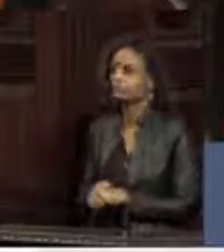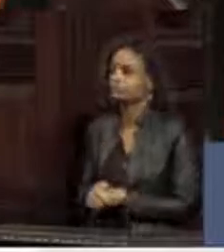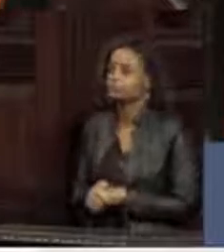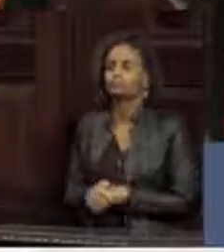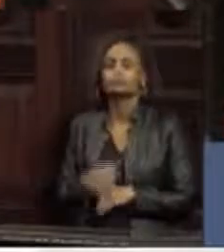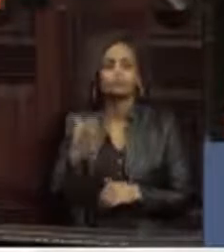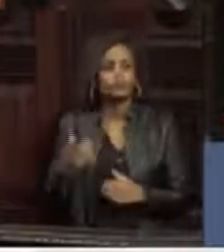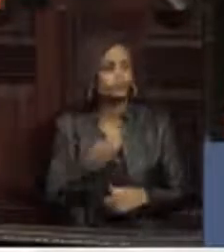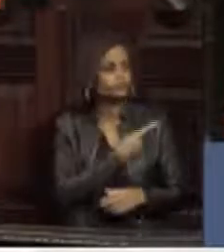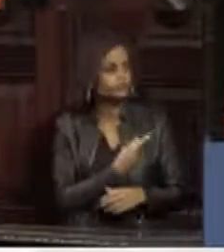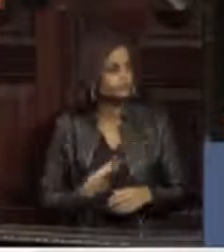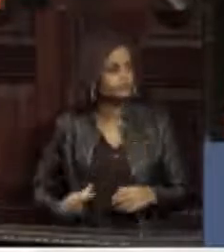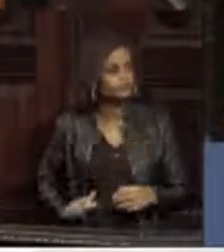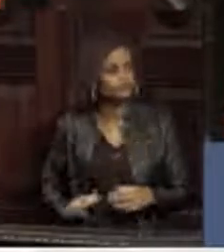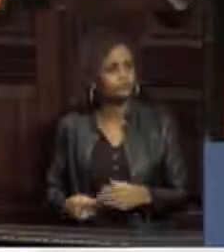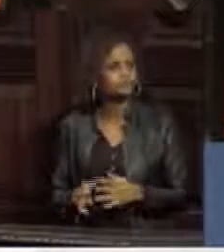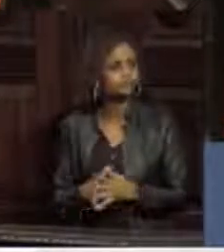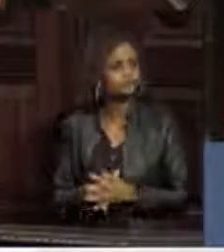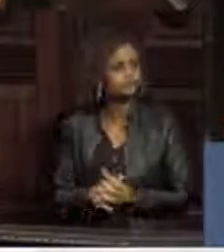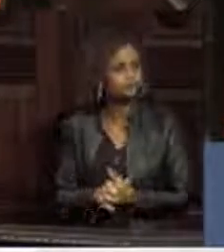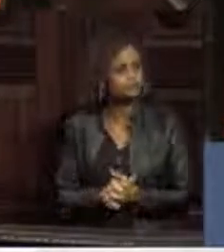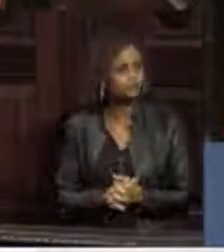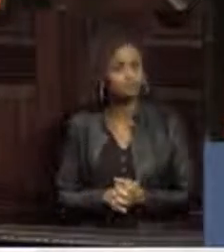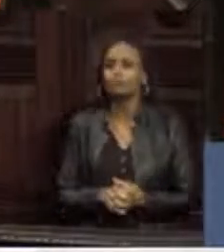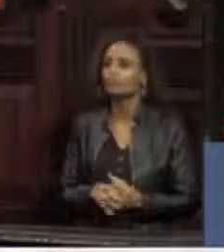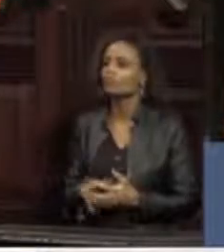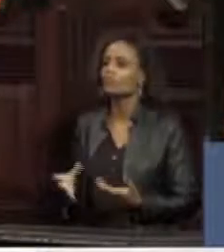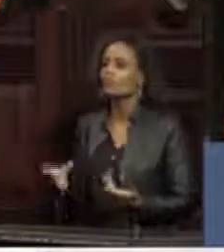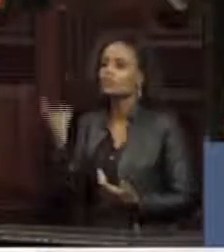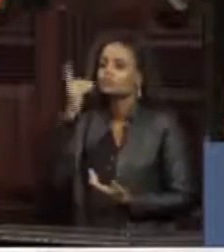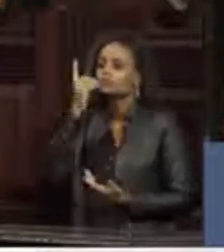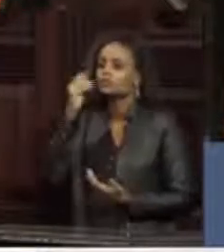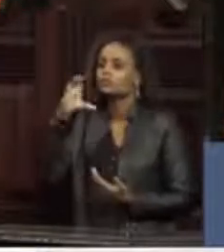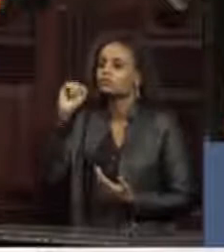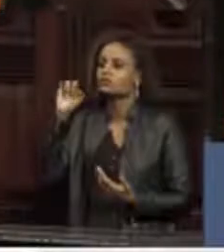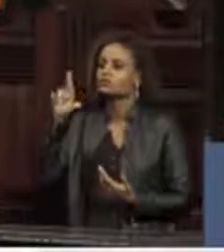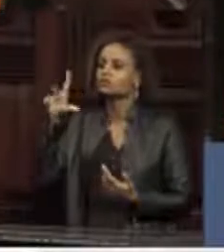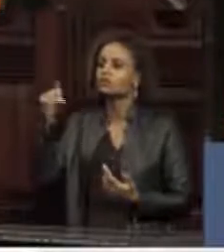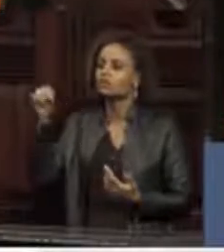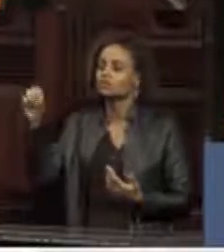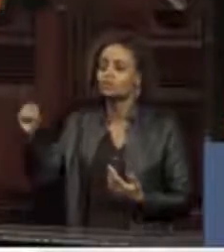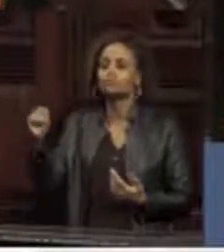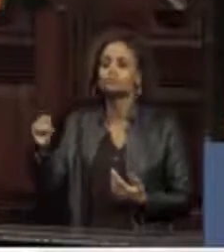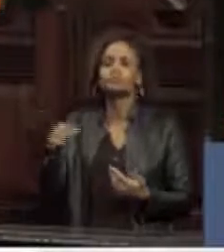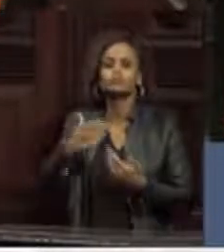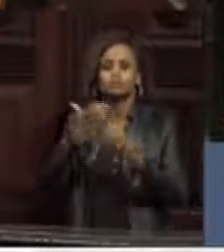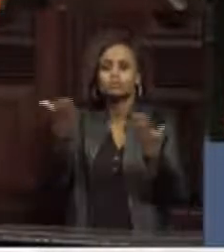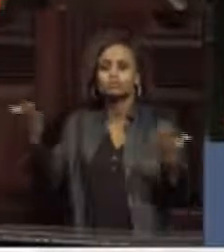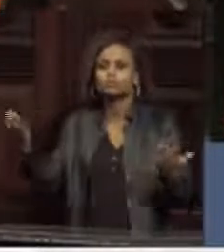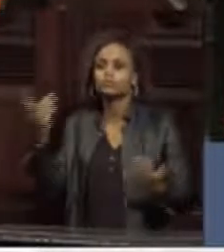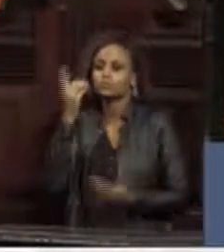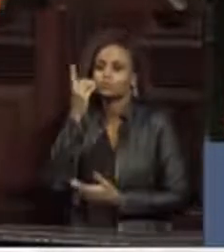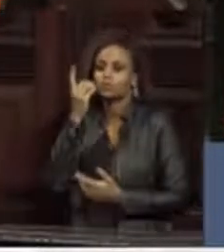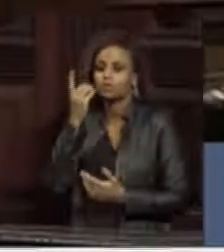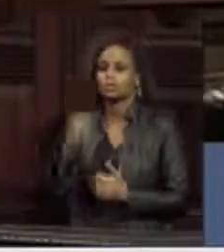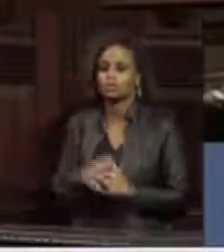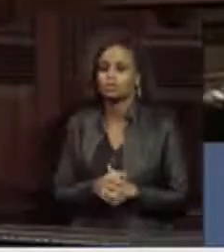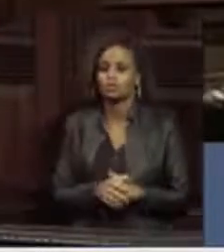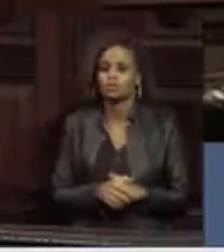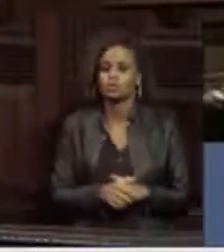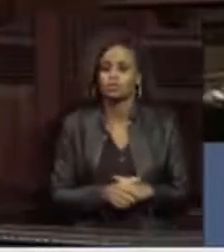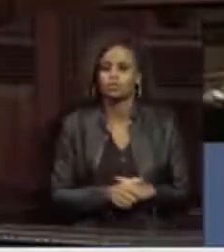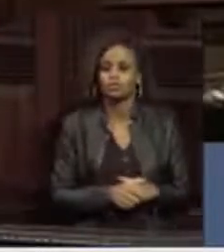Senhor presidente, deputado Carlos Osório, senhoras e senhores deputados,